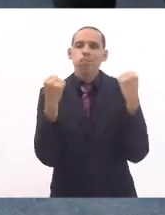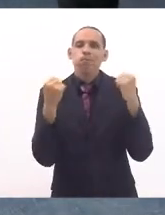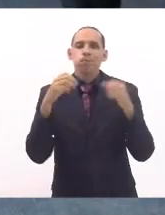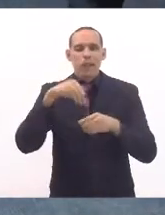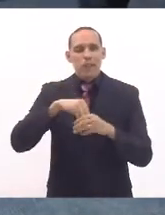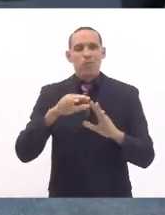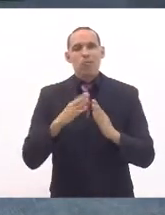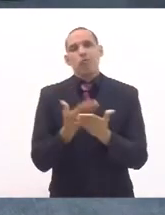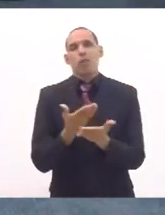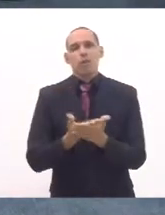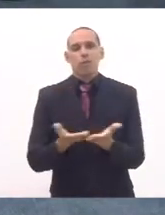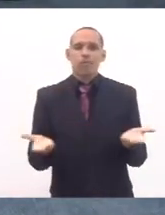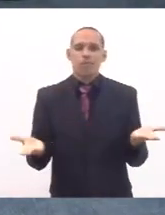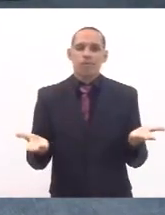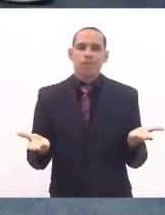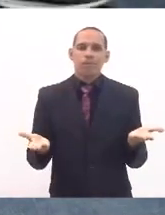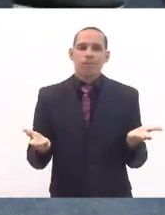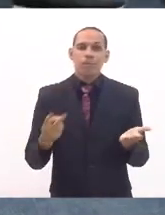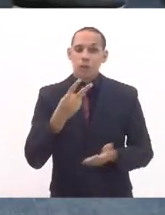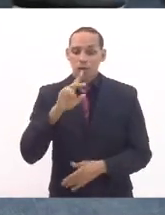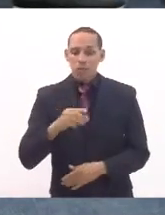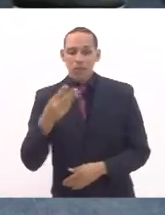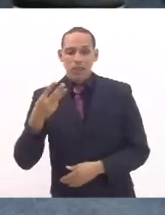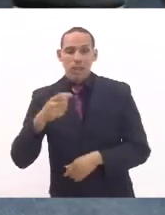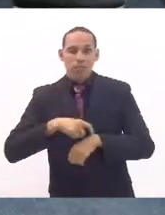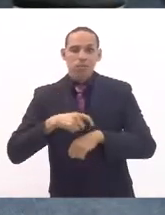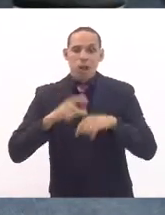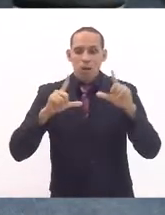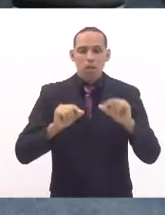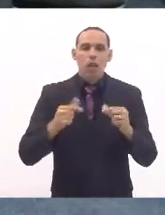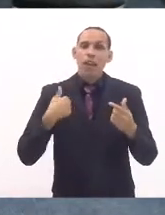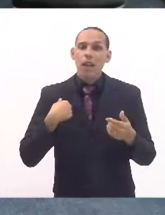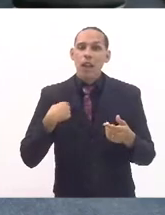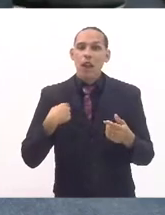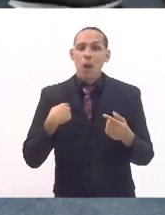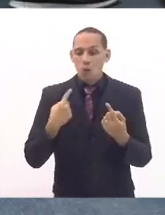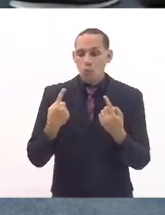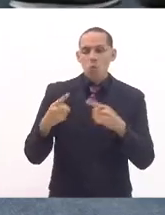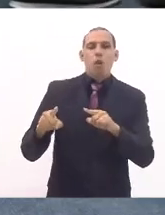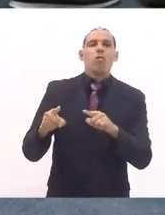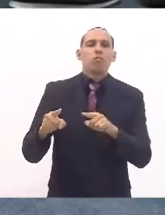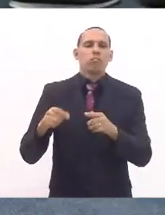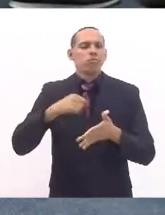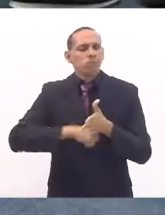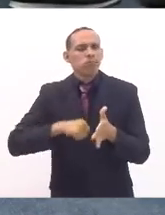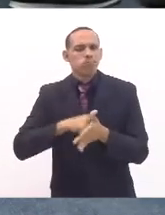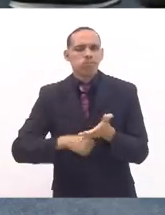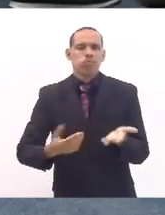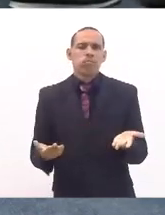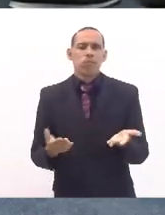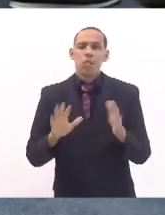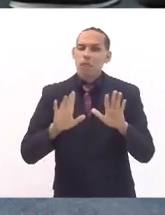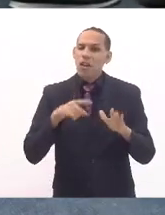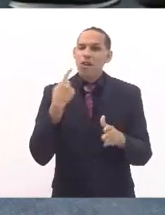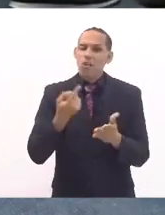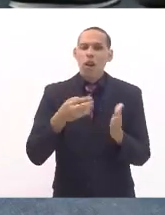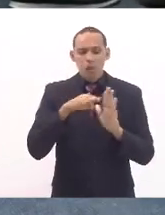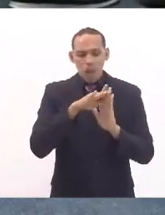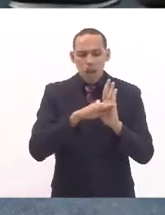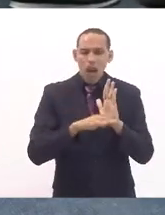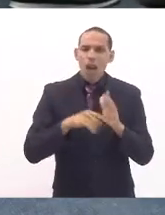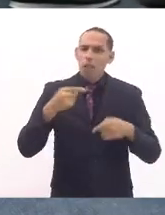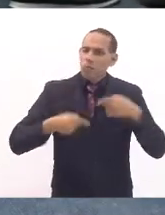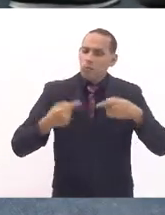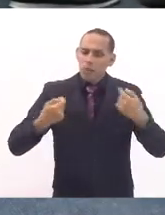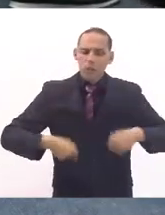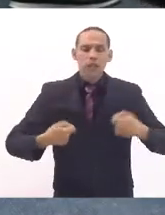nossas escolas. Está reduzindo em 2/3. E eu estou lutando contra essa redução. Agora, a gente tem que discutir o cardápio das nossas